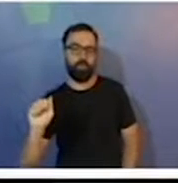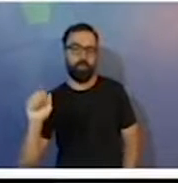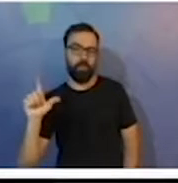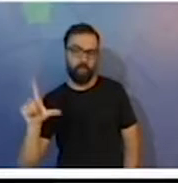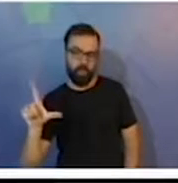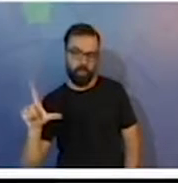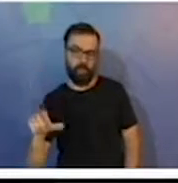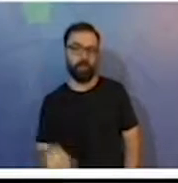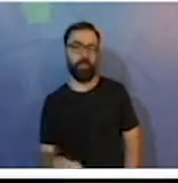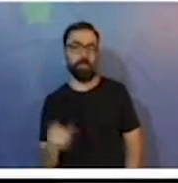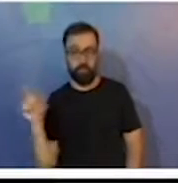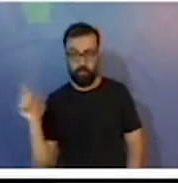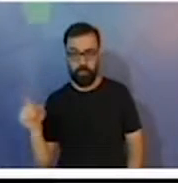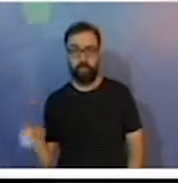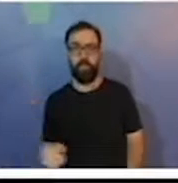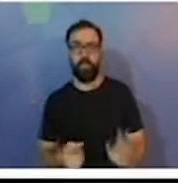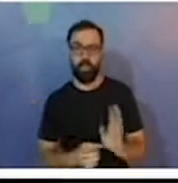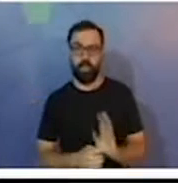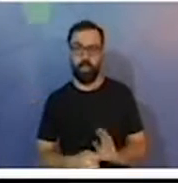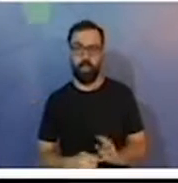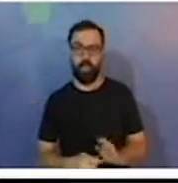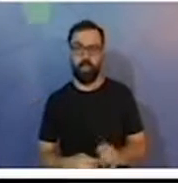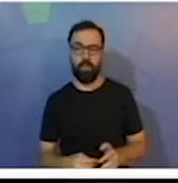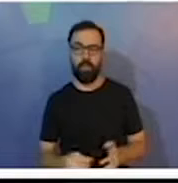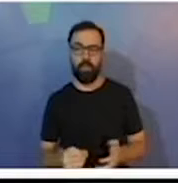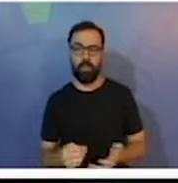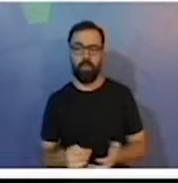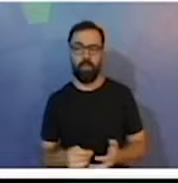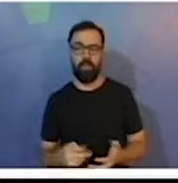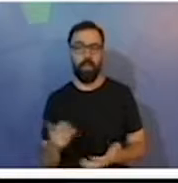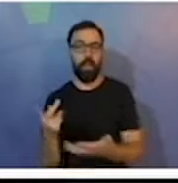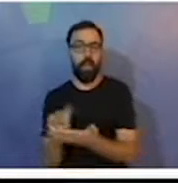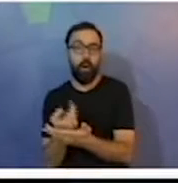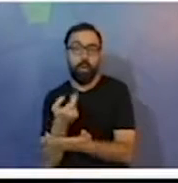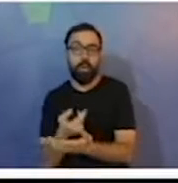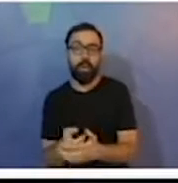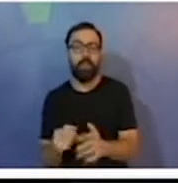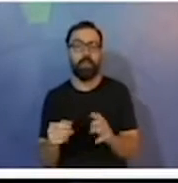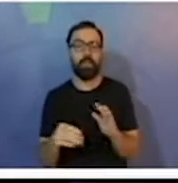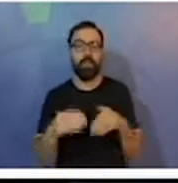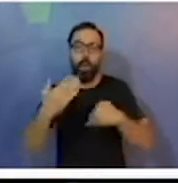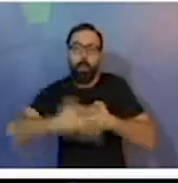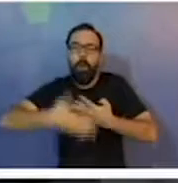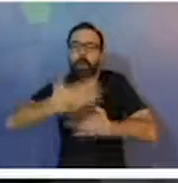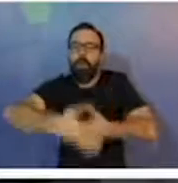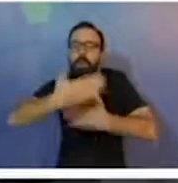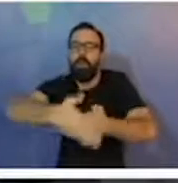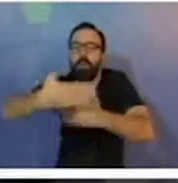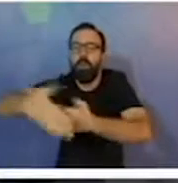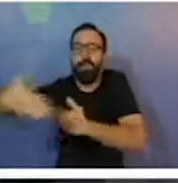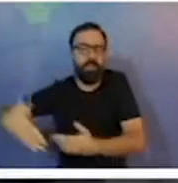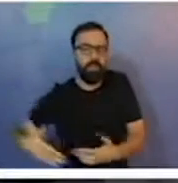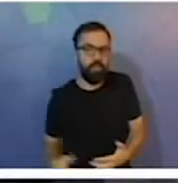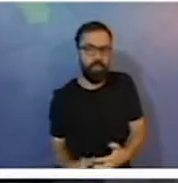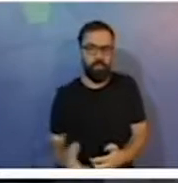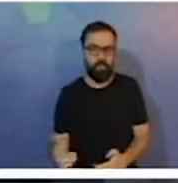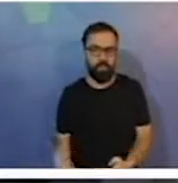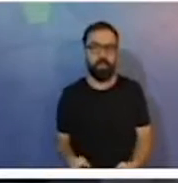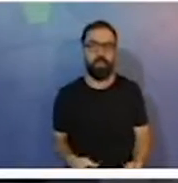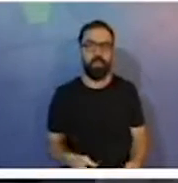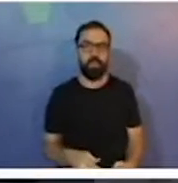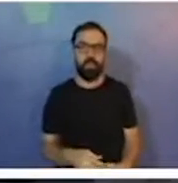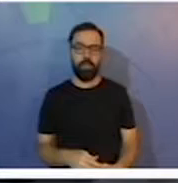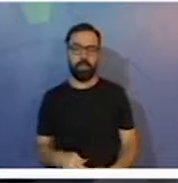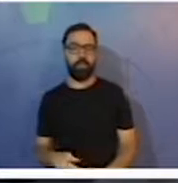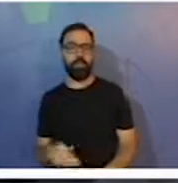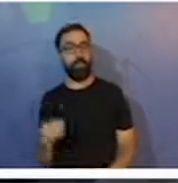cai muito nas nossas para vinhas e que normalmente vocês tem bastante dificuldade então um texto intro tonal